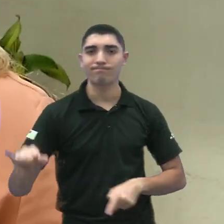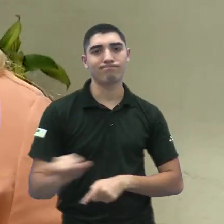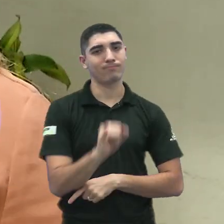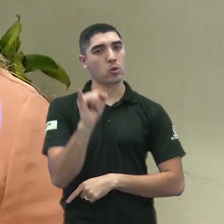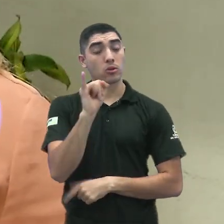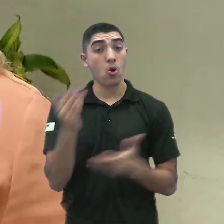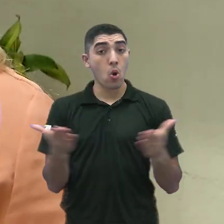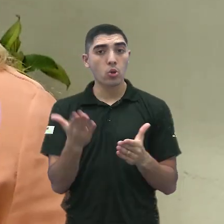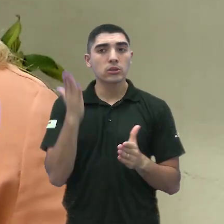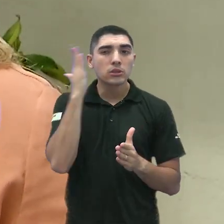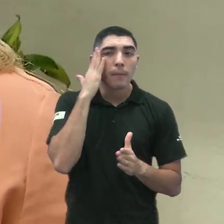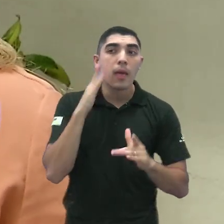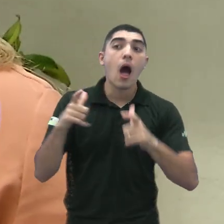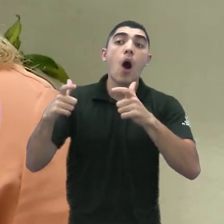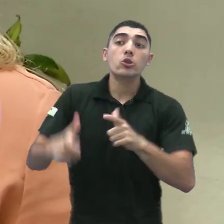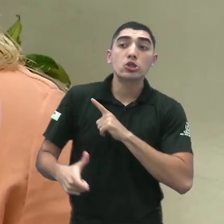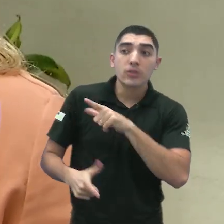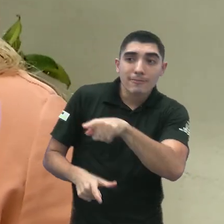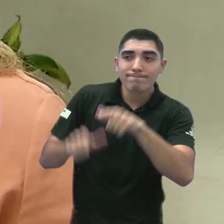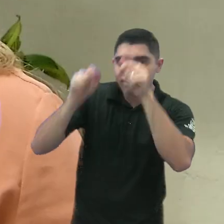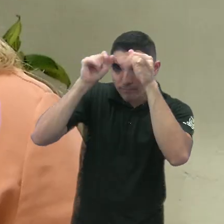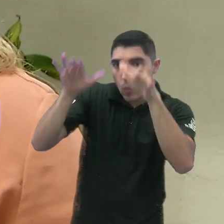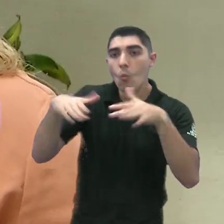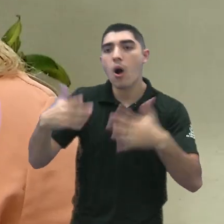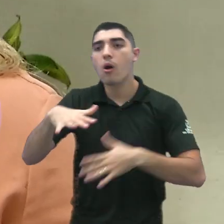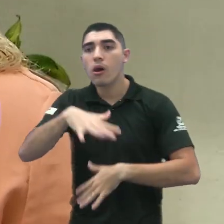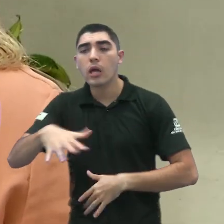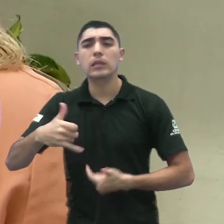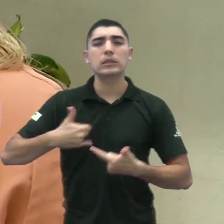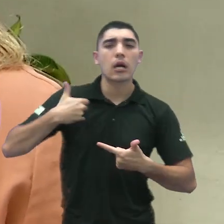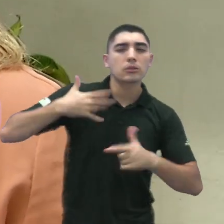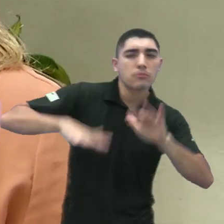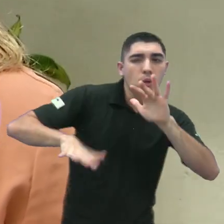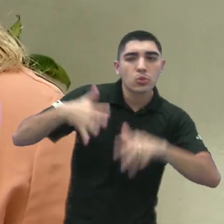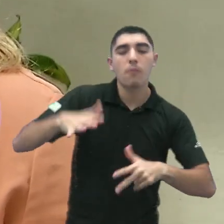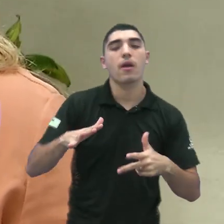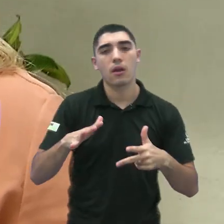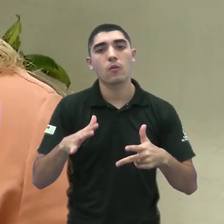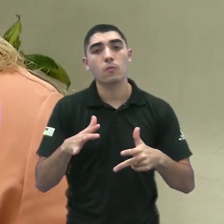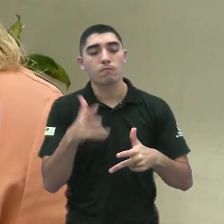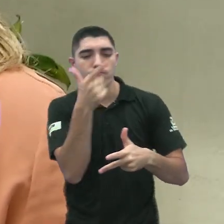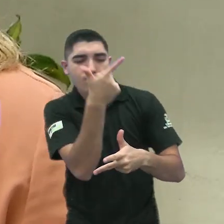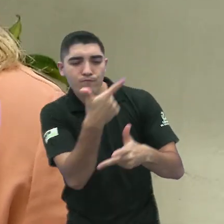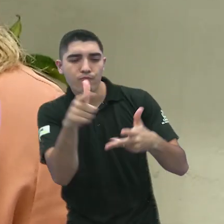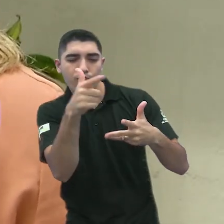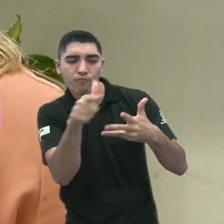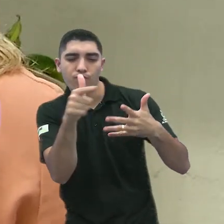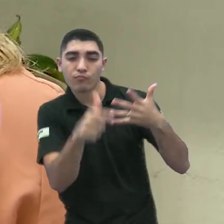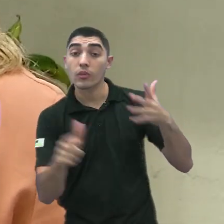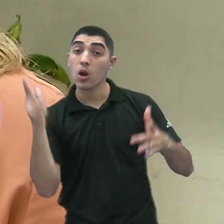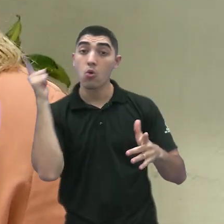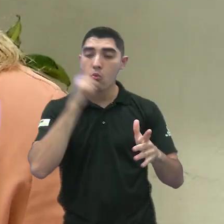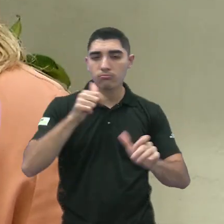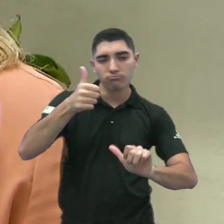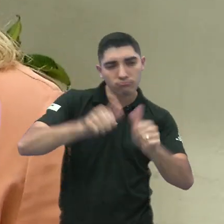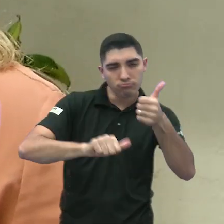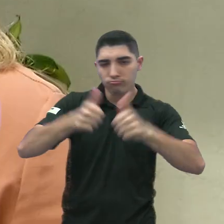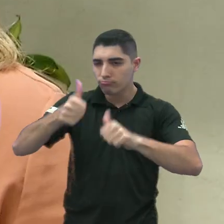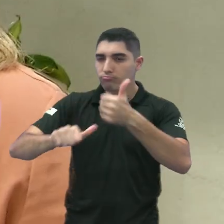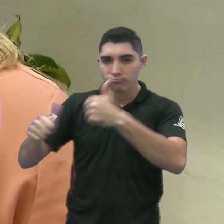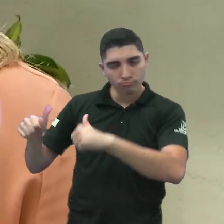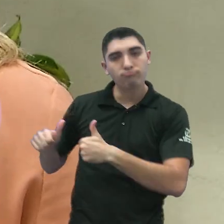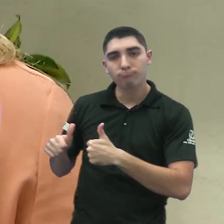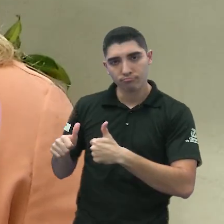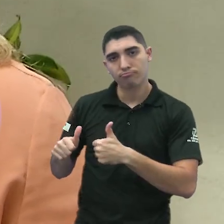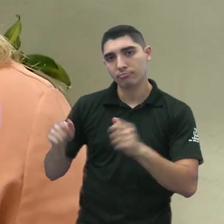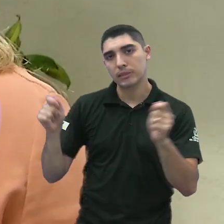saber onde nós temos autistas, região, faixa etária. Nós conseguimos ter um censo do autista, um pouco mais próximo da realidade,